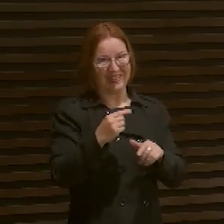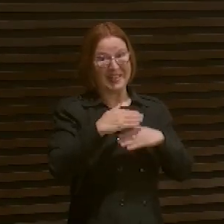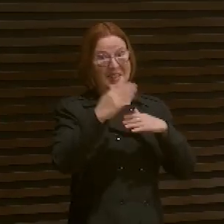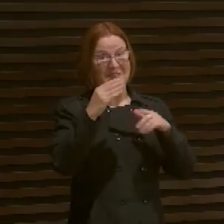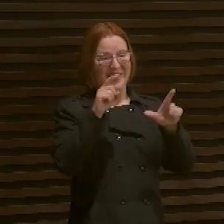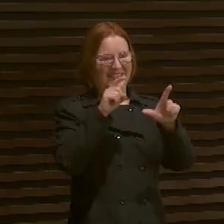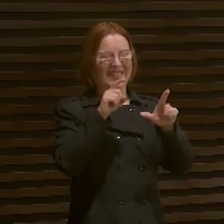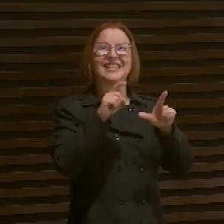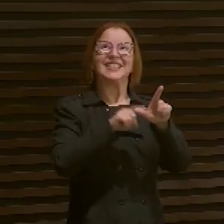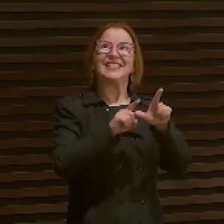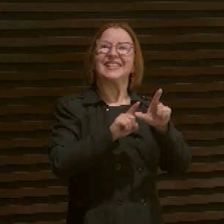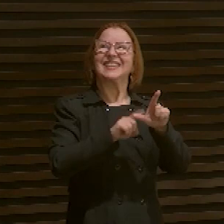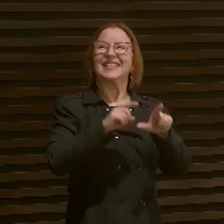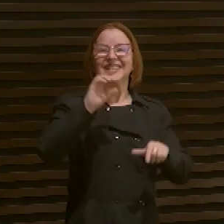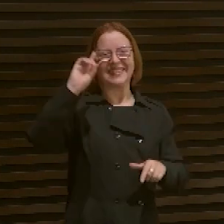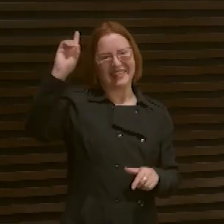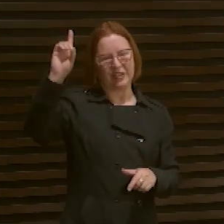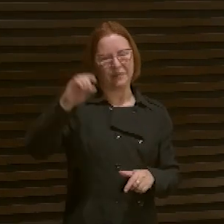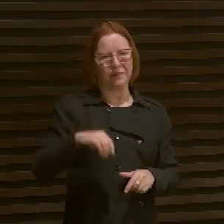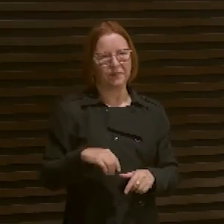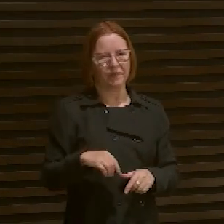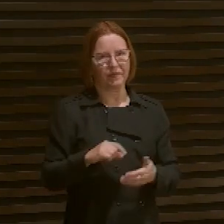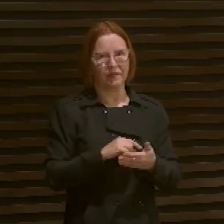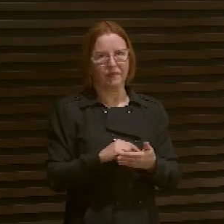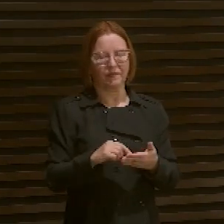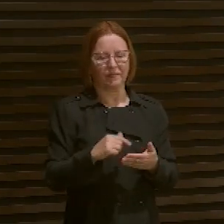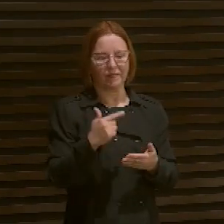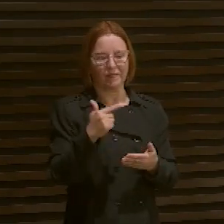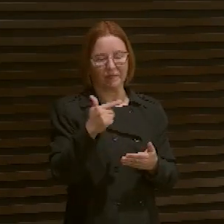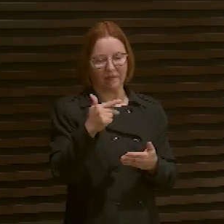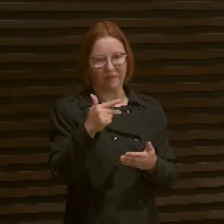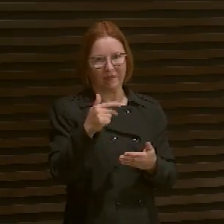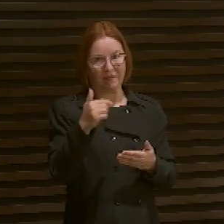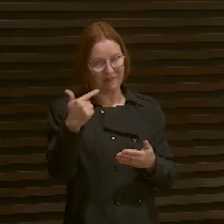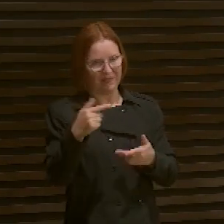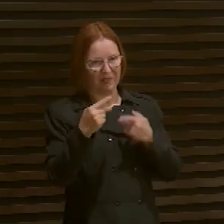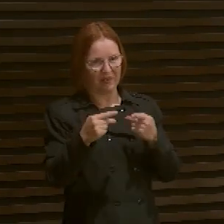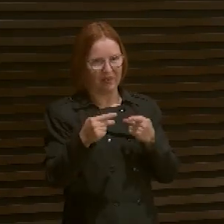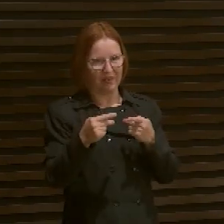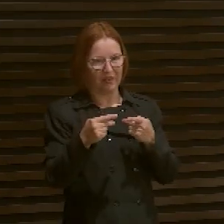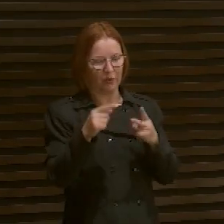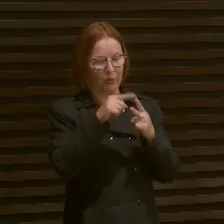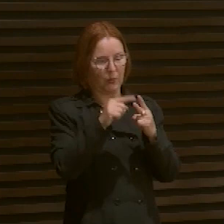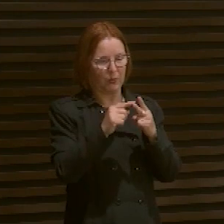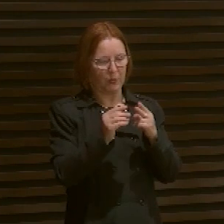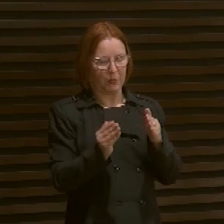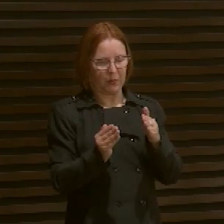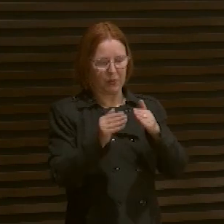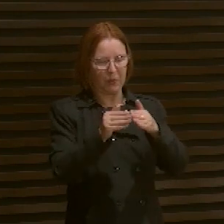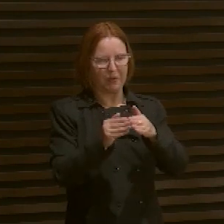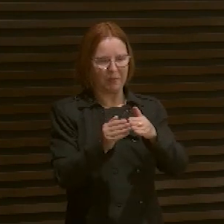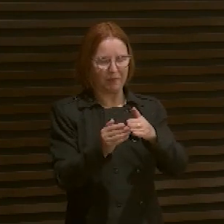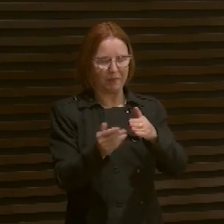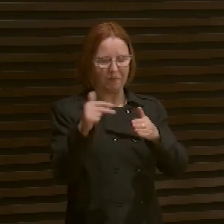E aí o versículo 32 diz assim: subindo ambos para o barco, cessou o vento. É